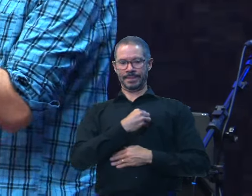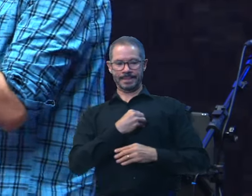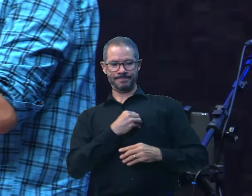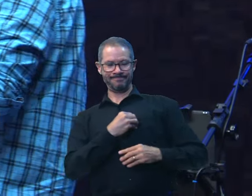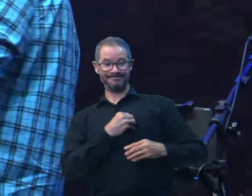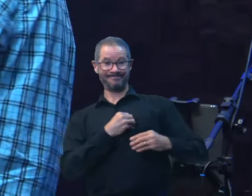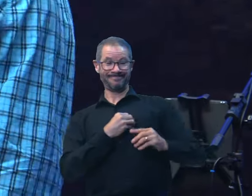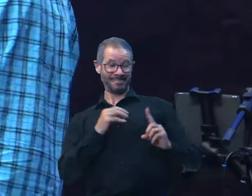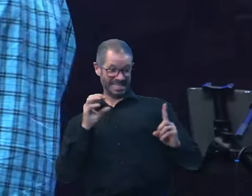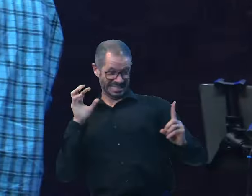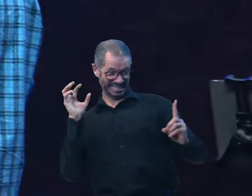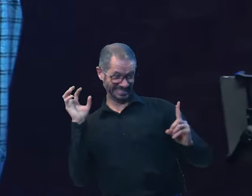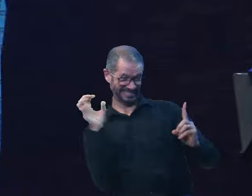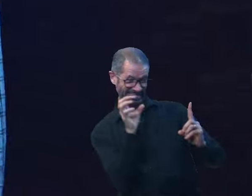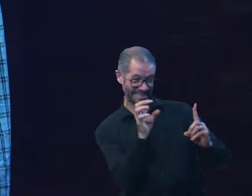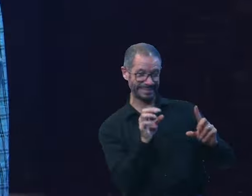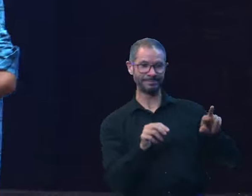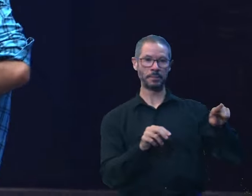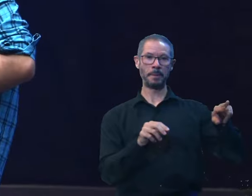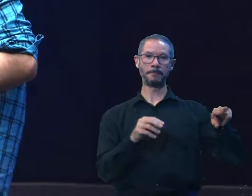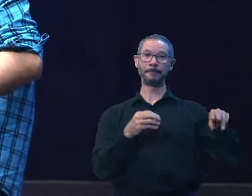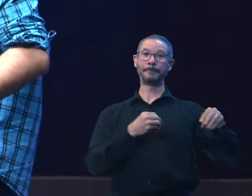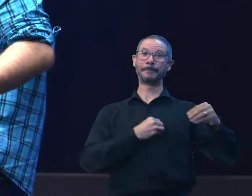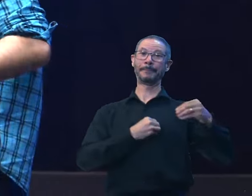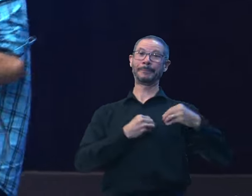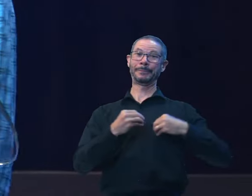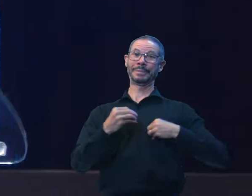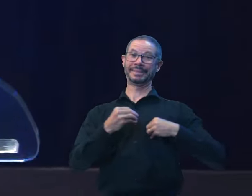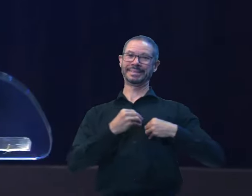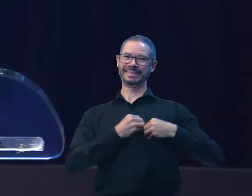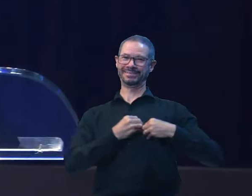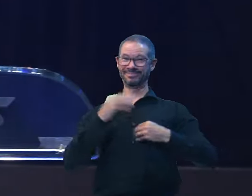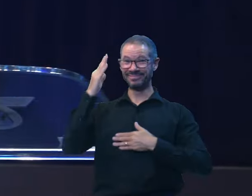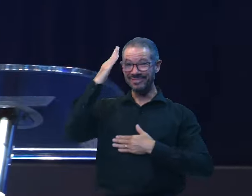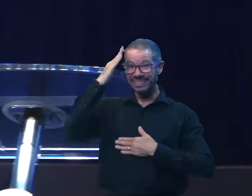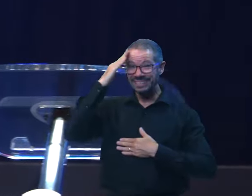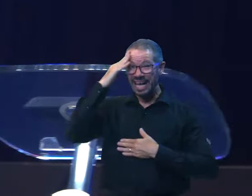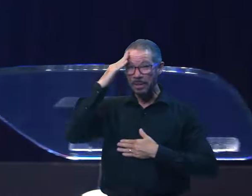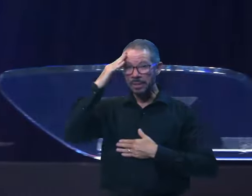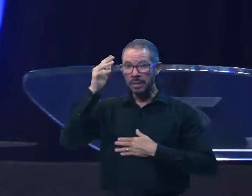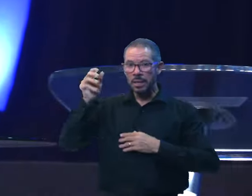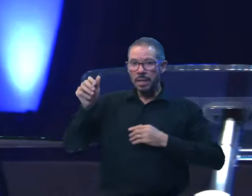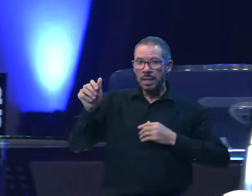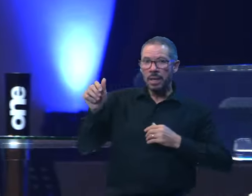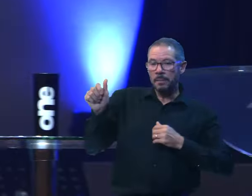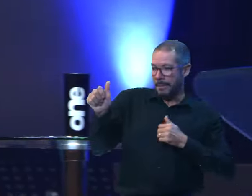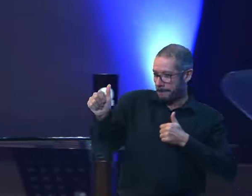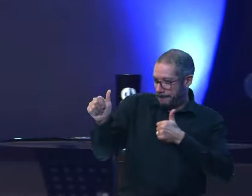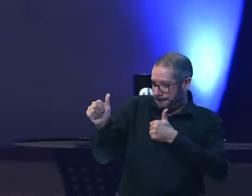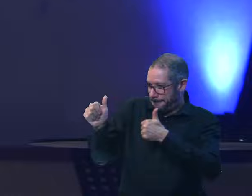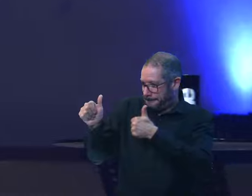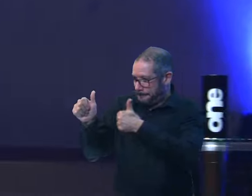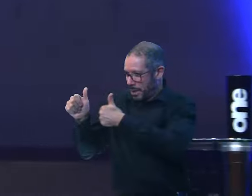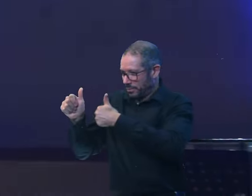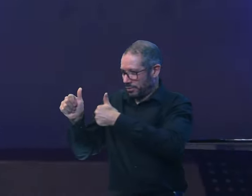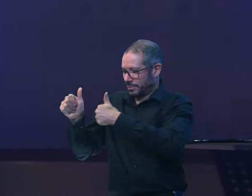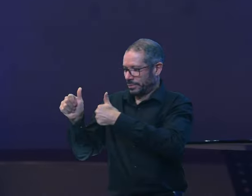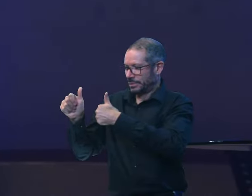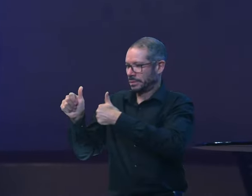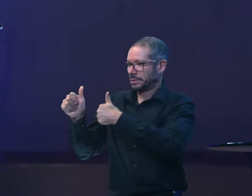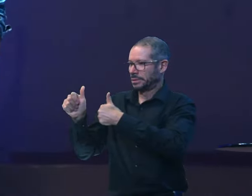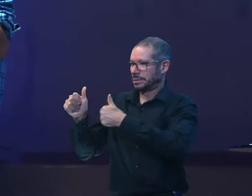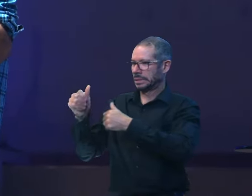Ferir os nossos irmãos é pecado. E sabe, quanto mais próximo nós estamos de alguém, mais a gente se